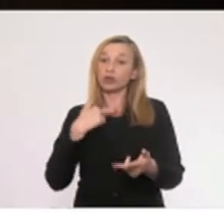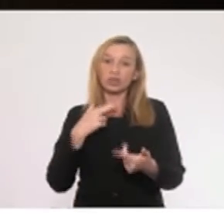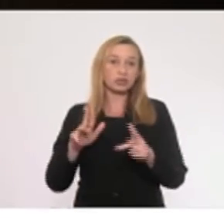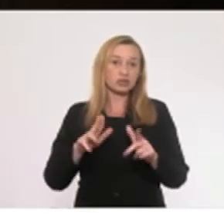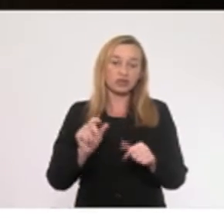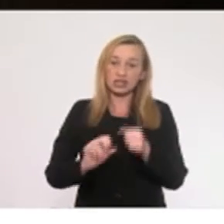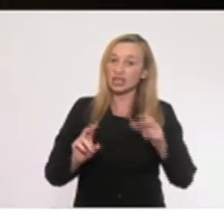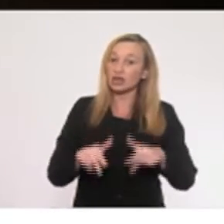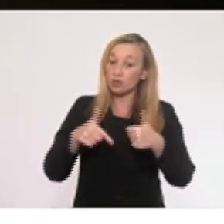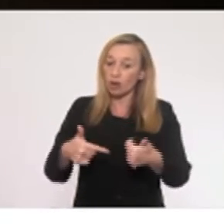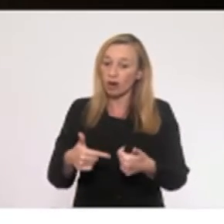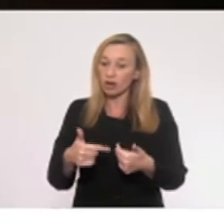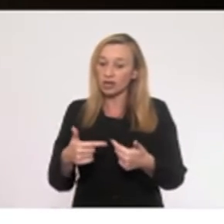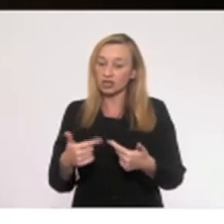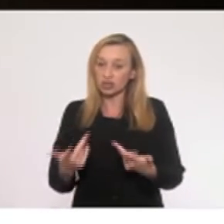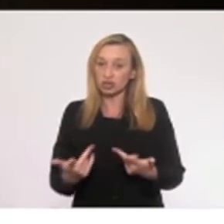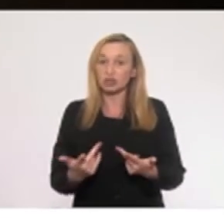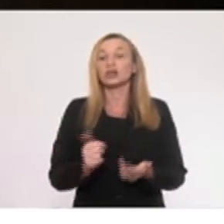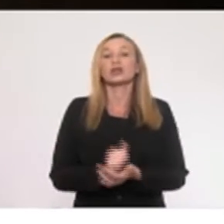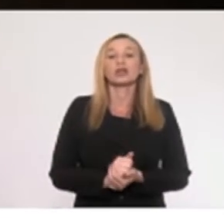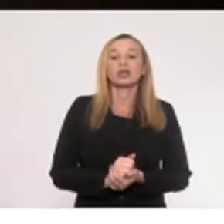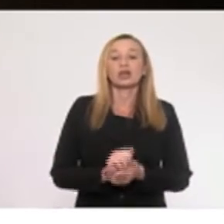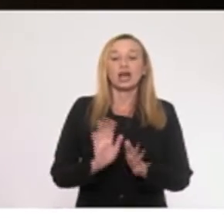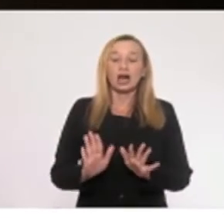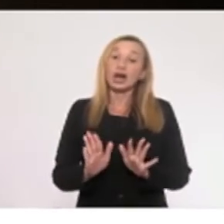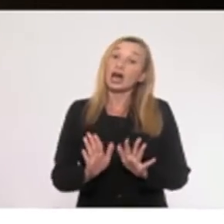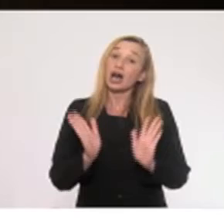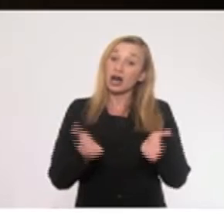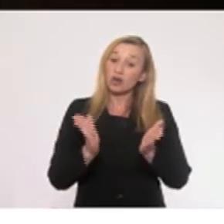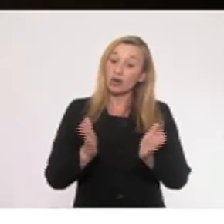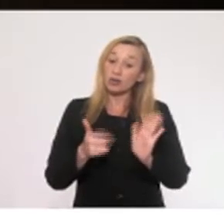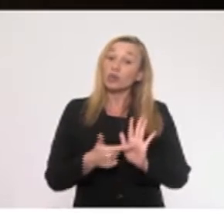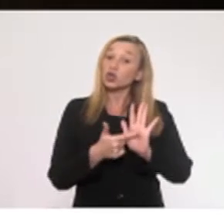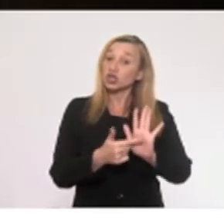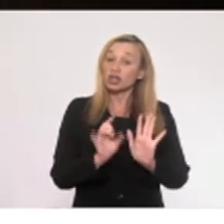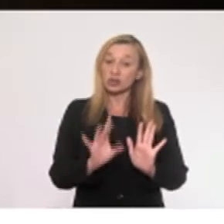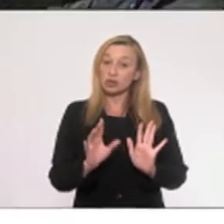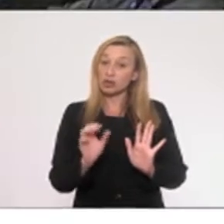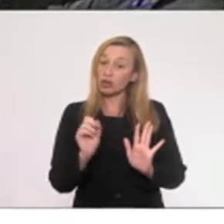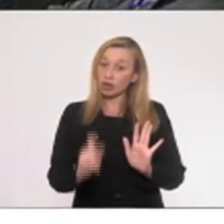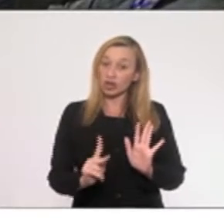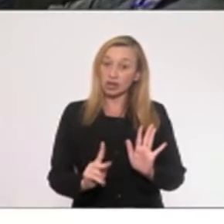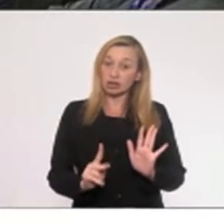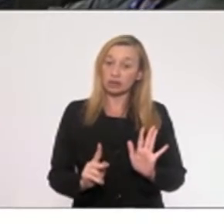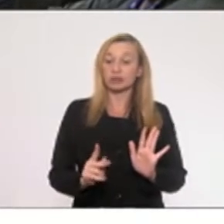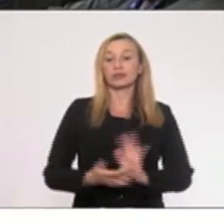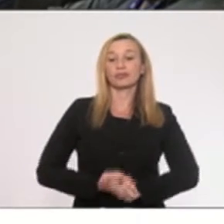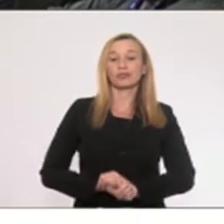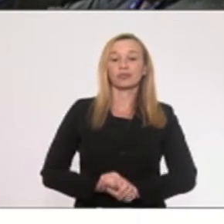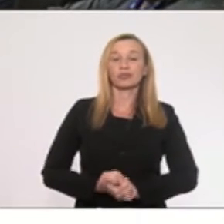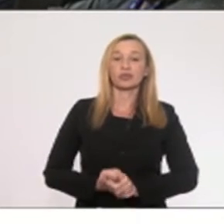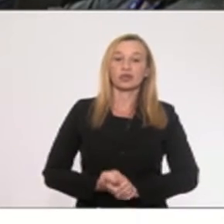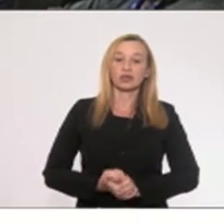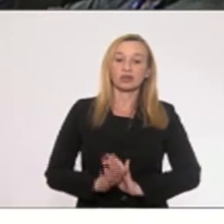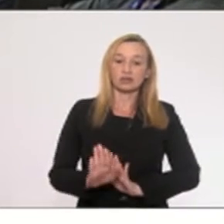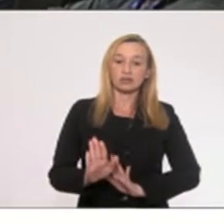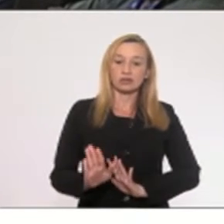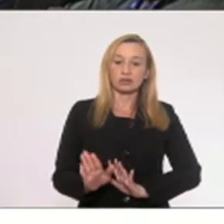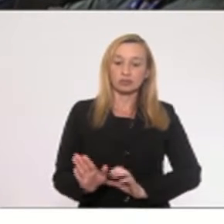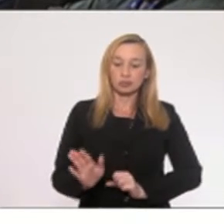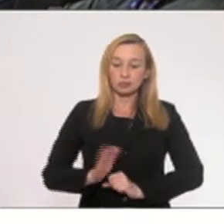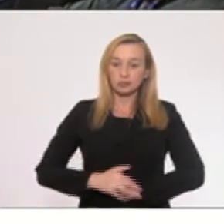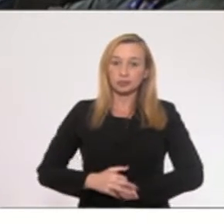dar publicidade aos devedores contumazes, perfeito. Deputado Amorim. Assino com Vossa Excelência. Vamos retomar, porque o tempo Só já me está dá uma exíguo. parte, senhor presidente. À